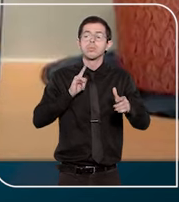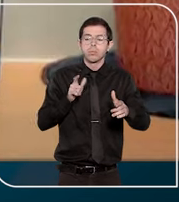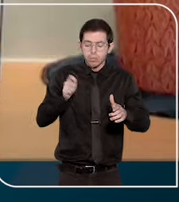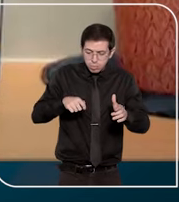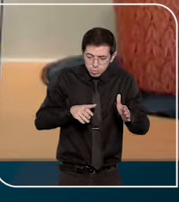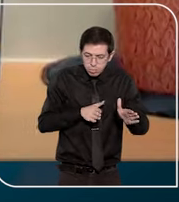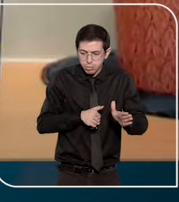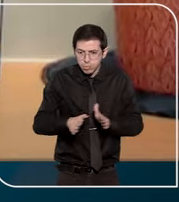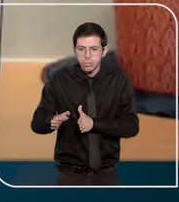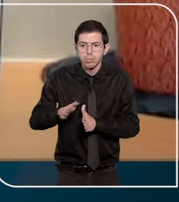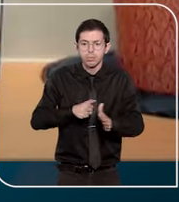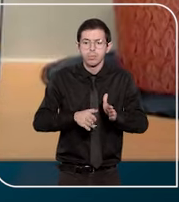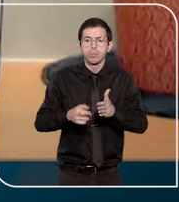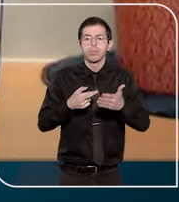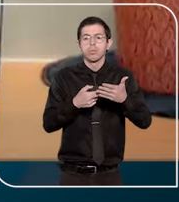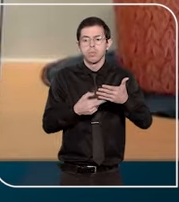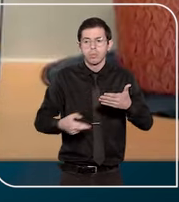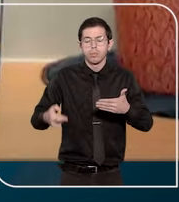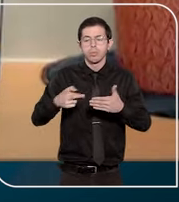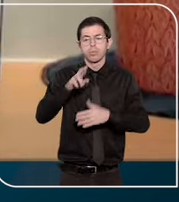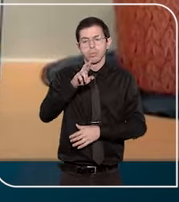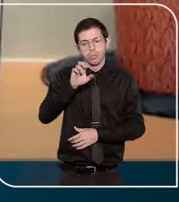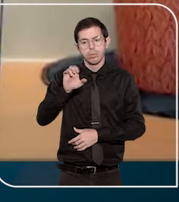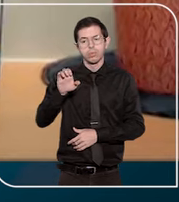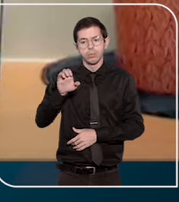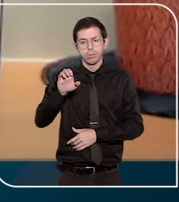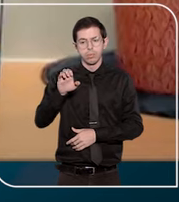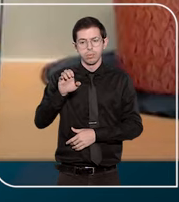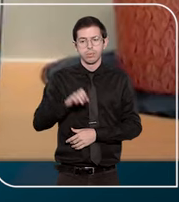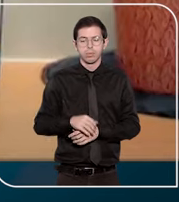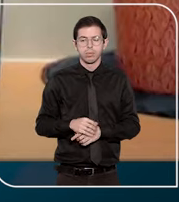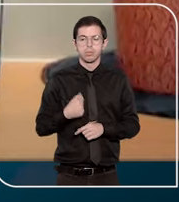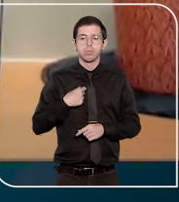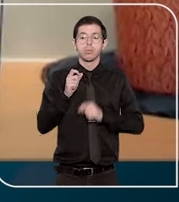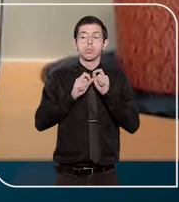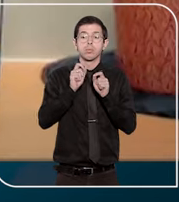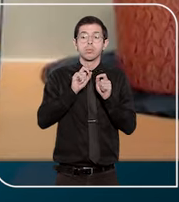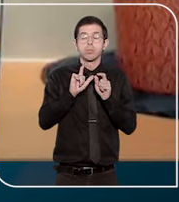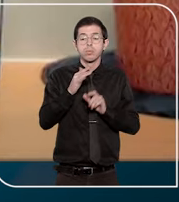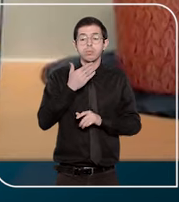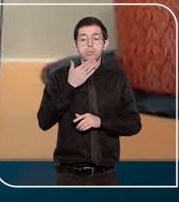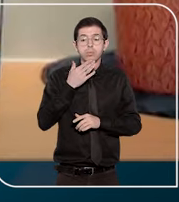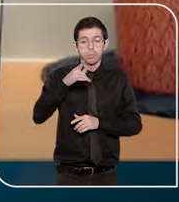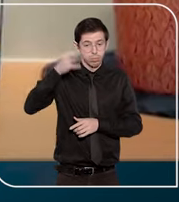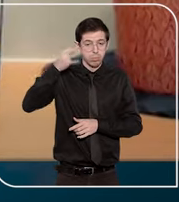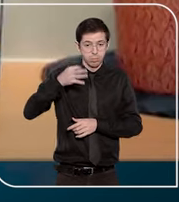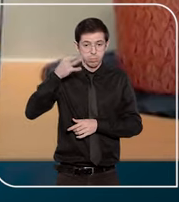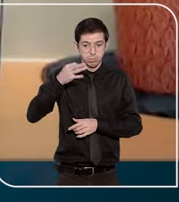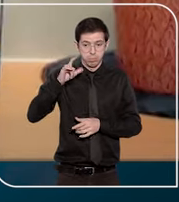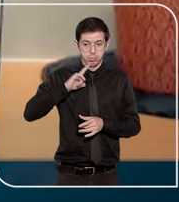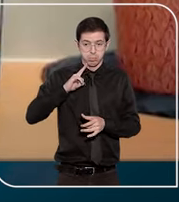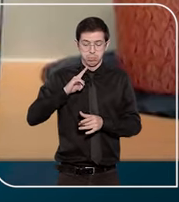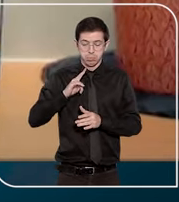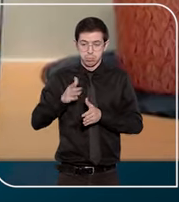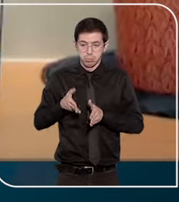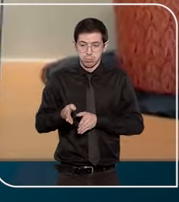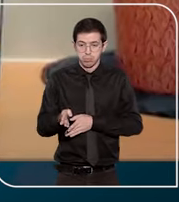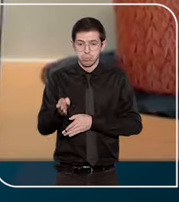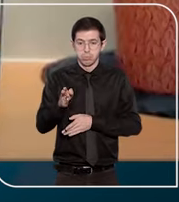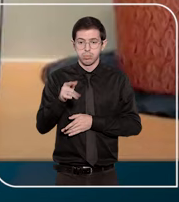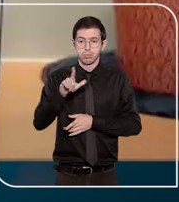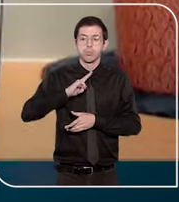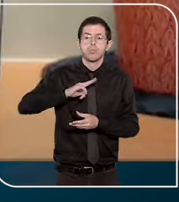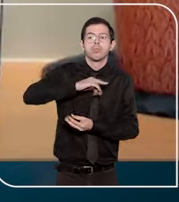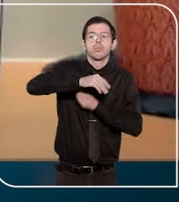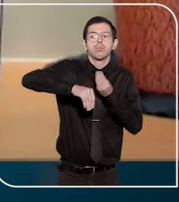do recurso extraordinário, que seria um gênero que abarcaria o juízo de conformidade, esse